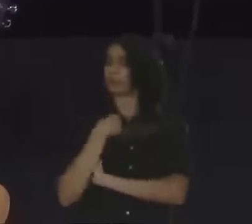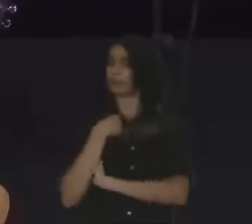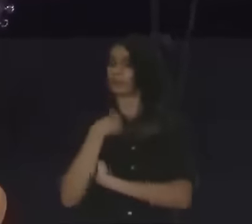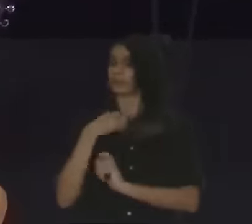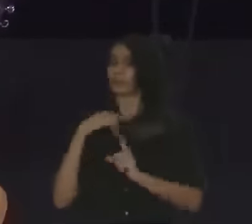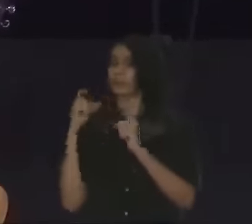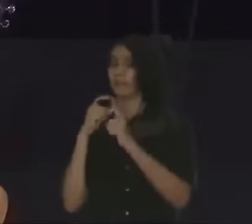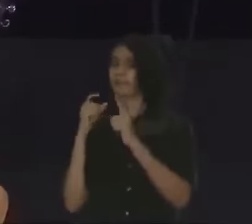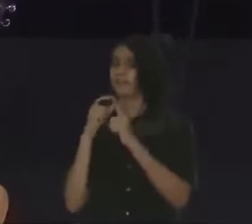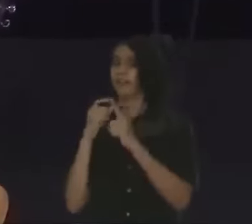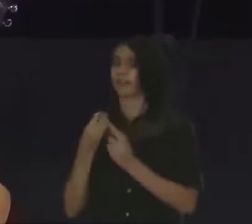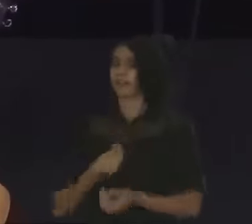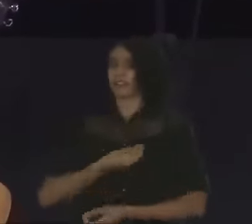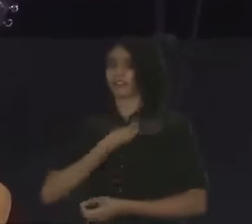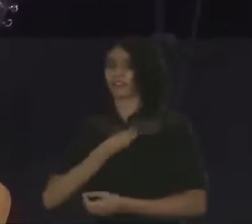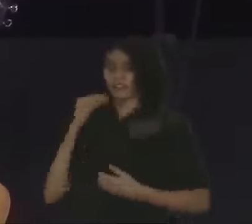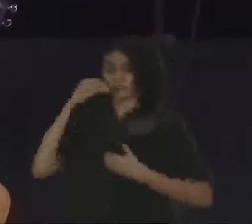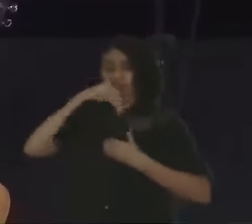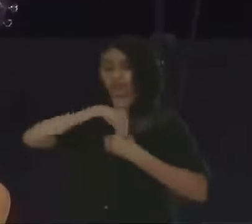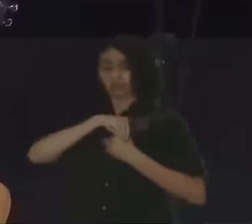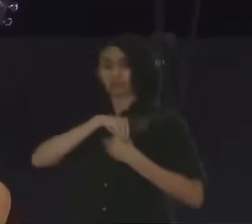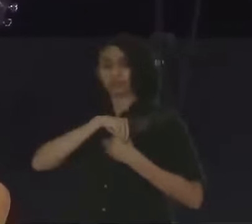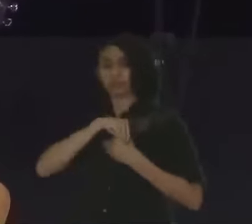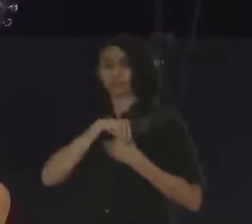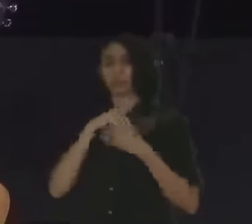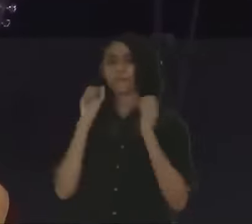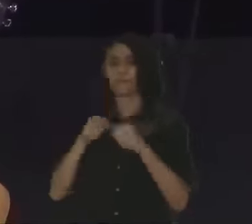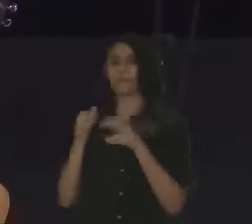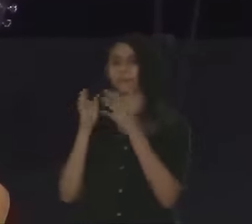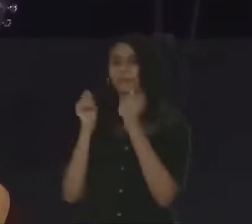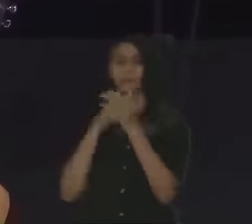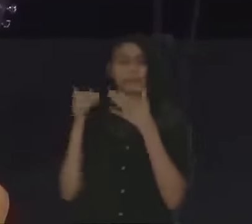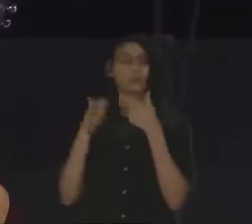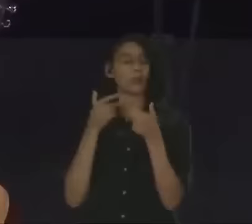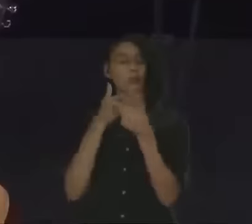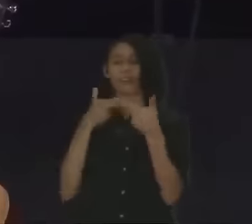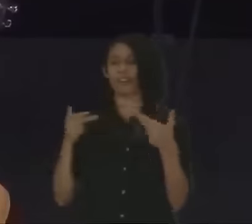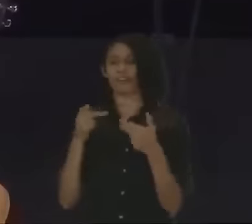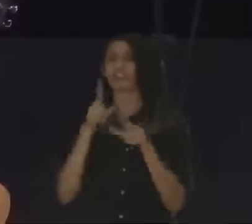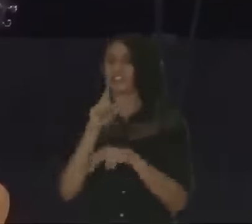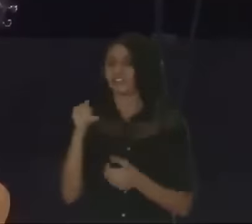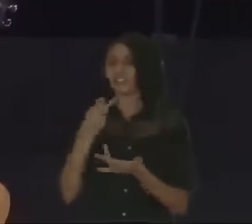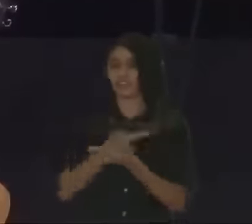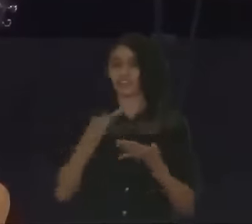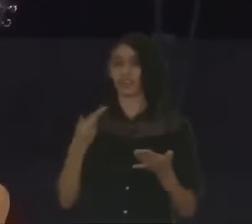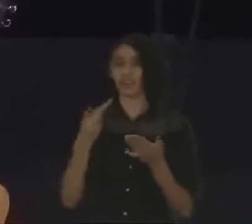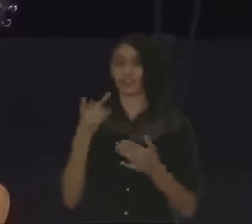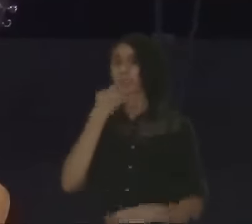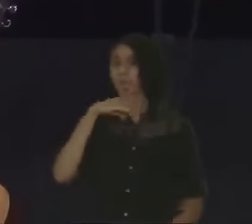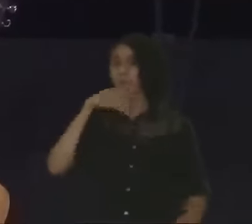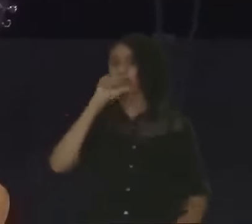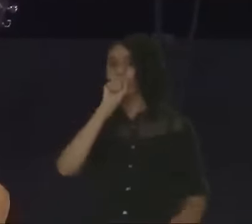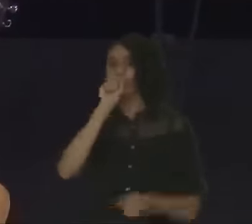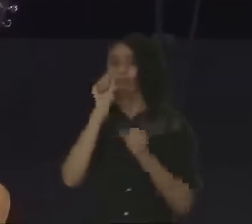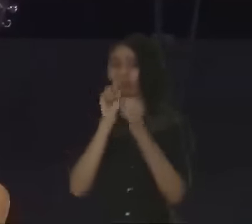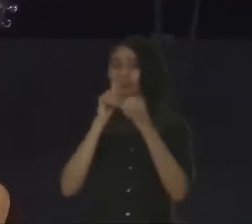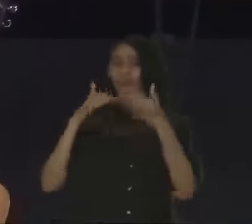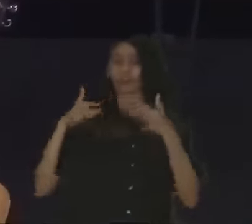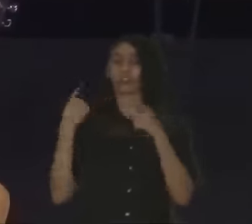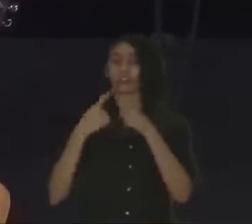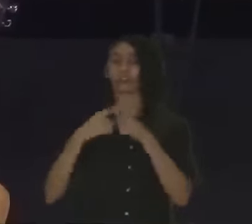permanecerem em vocês pediram o que quiserem e lhe será concedido meu pai é glorificado pelo fato de vocês darem muito